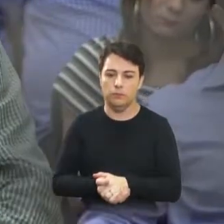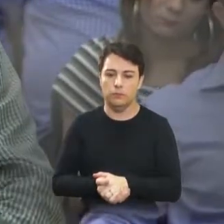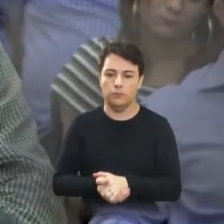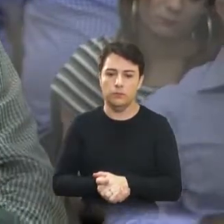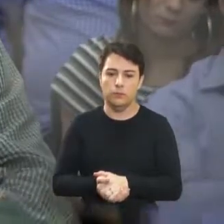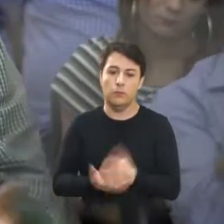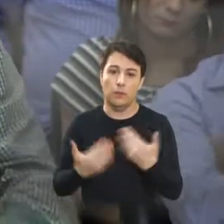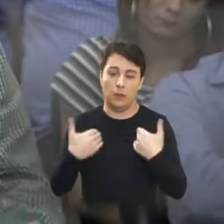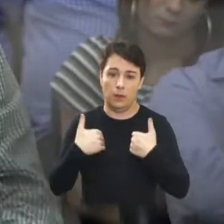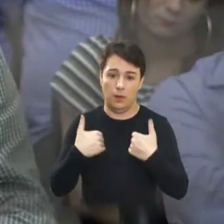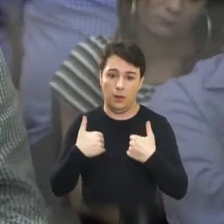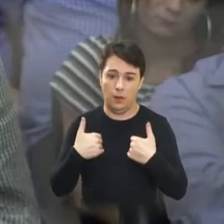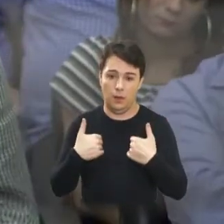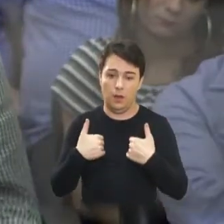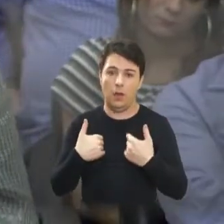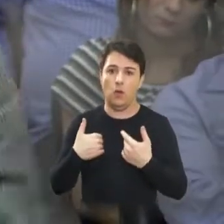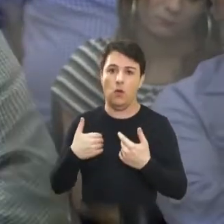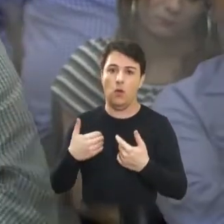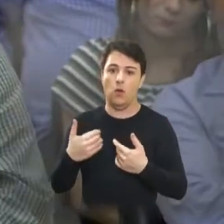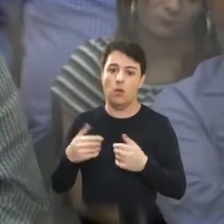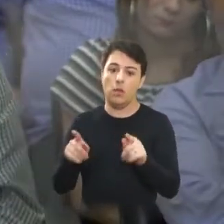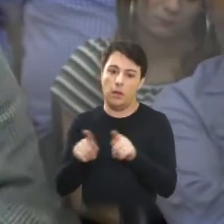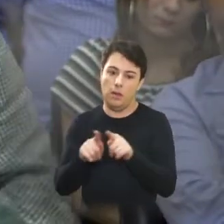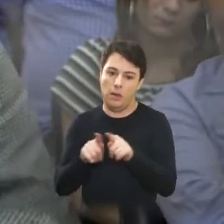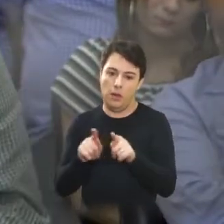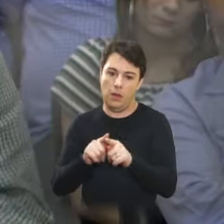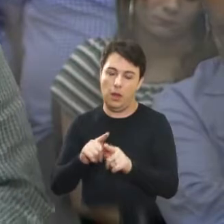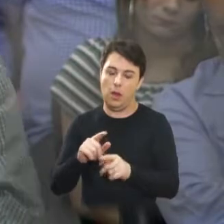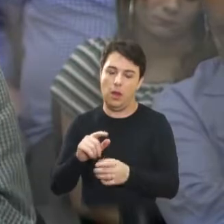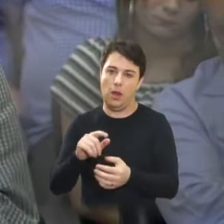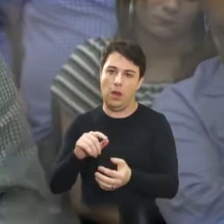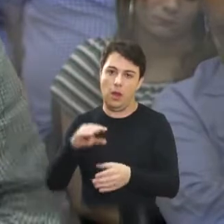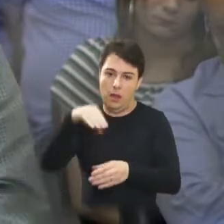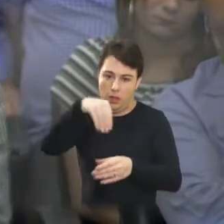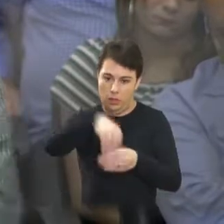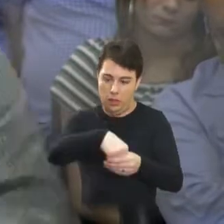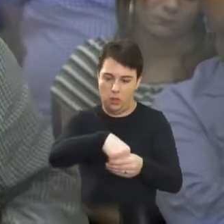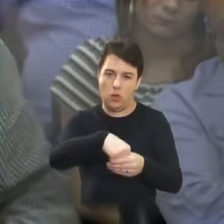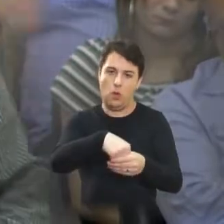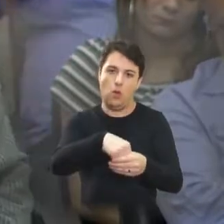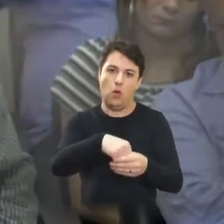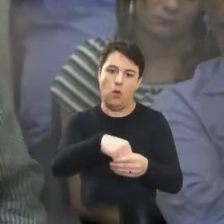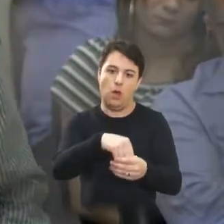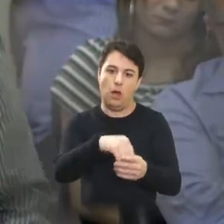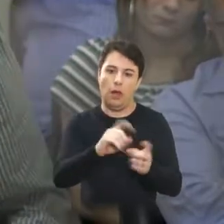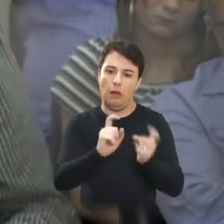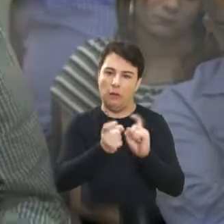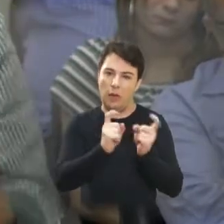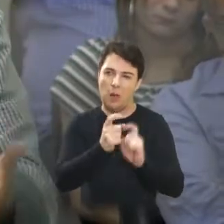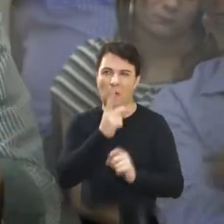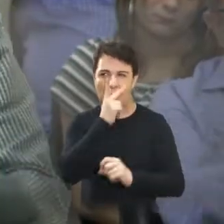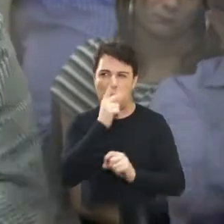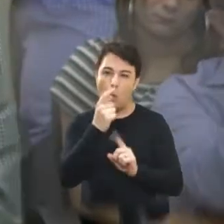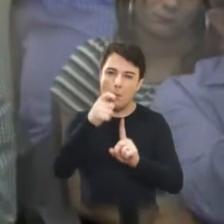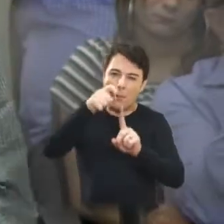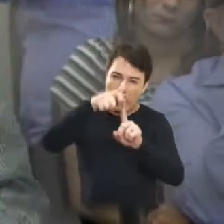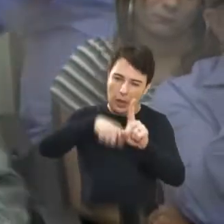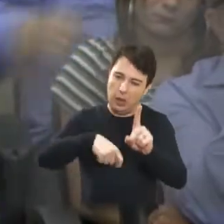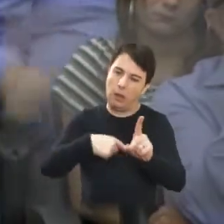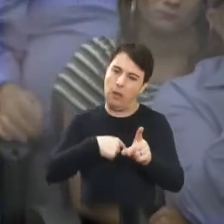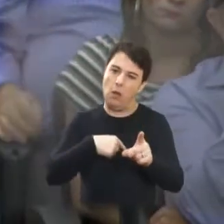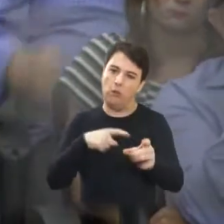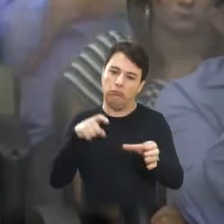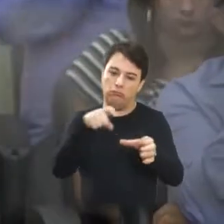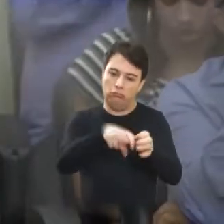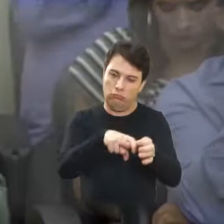como representante do conselheiro do COP, eu também sou conselheiro do Compua há um mês, mais ou menos, e